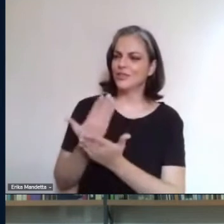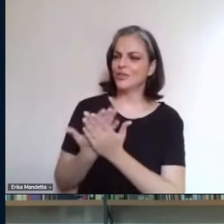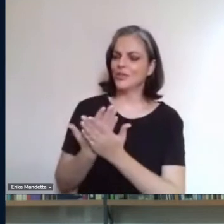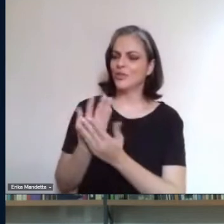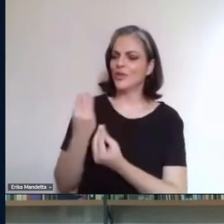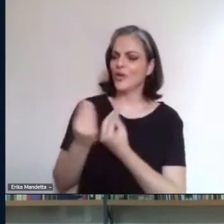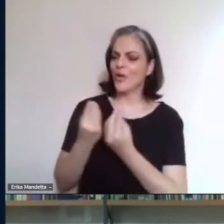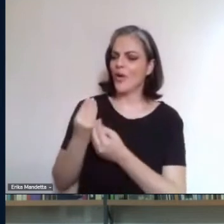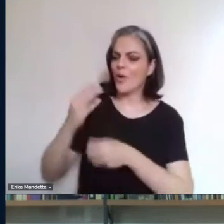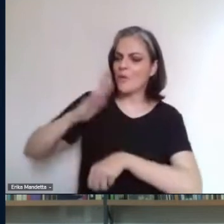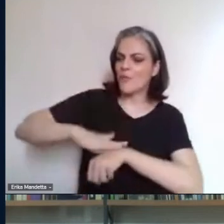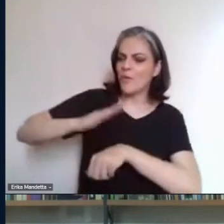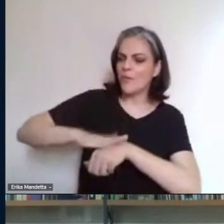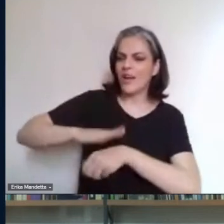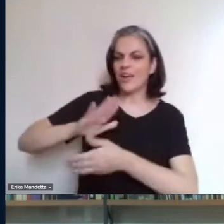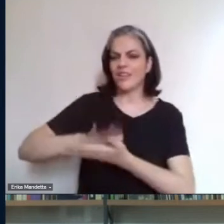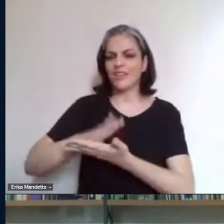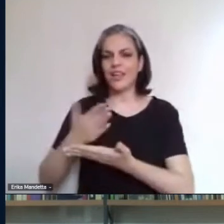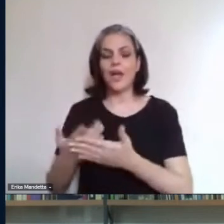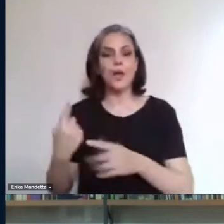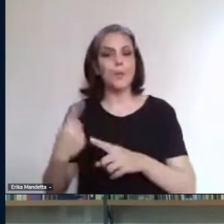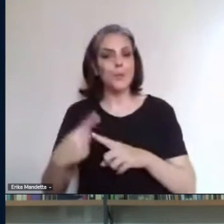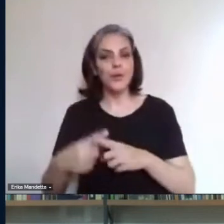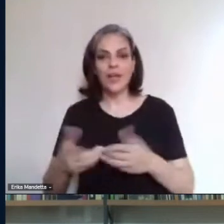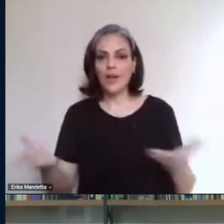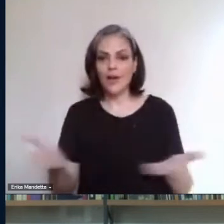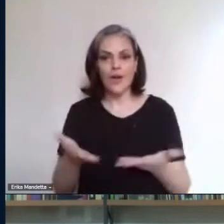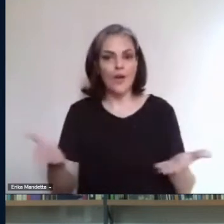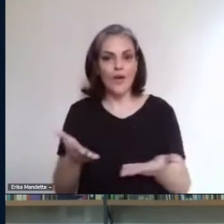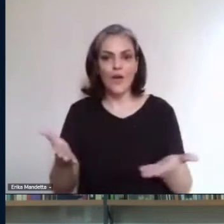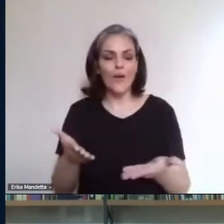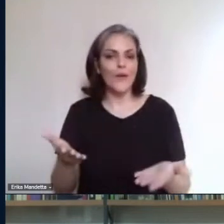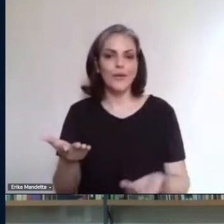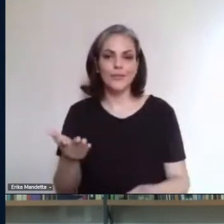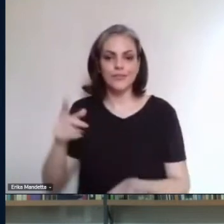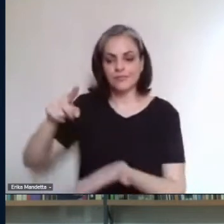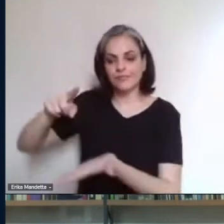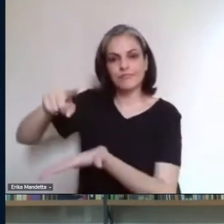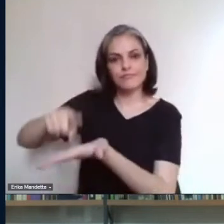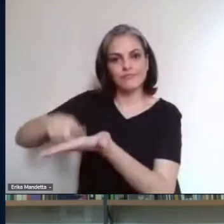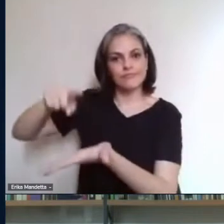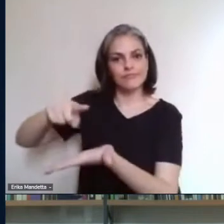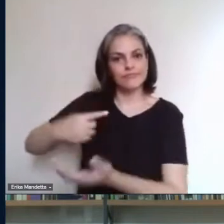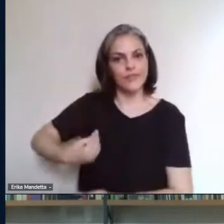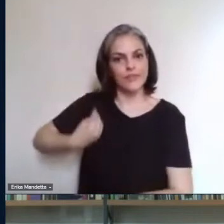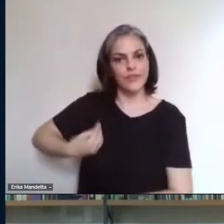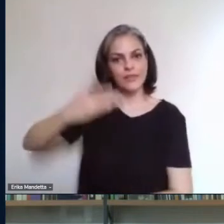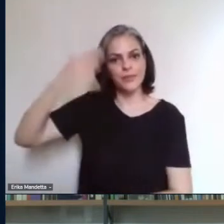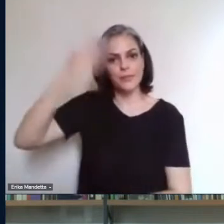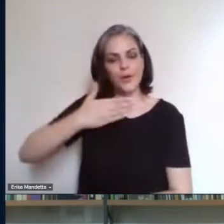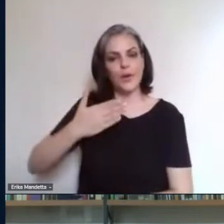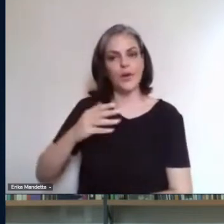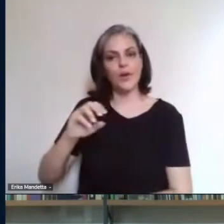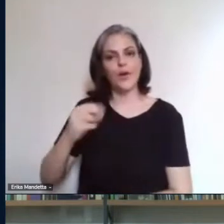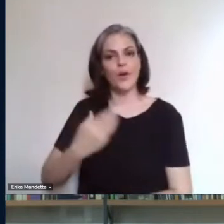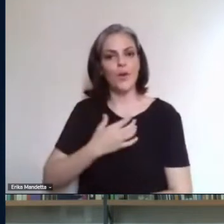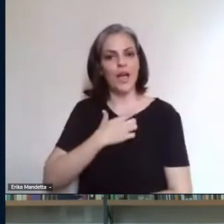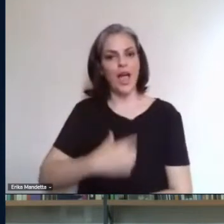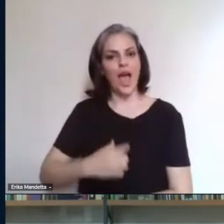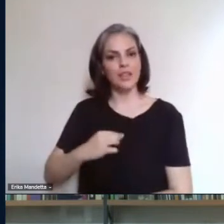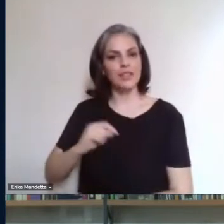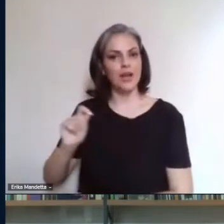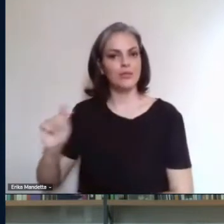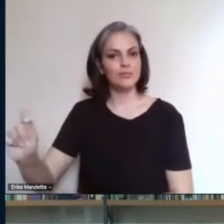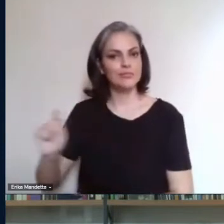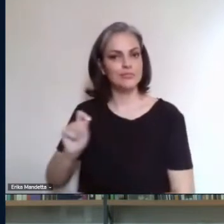hoje em dia a ficha ponto não é mais impressa, a gente vai lá, tem biometria ou se não tem biometria coloca o cartão para